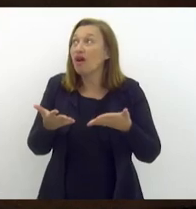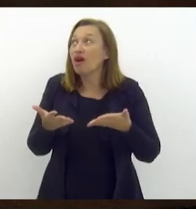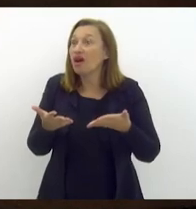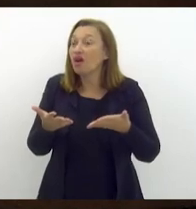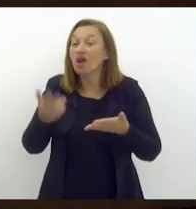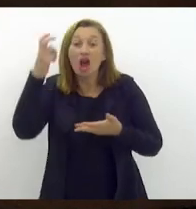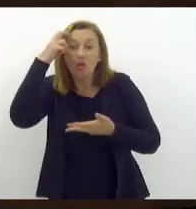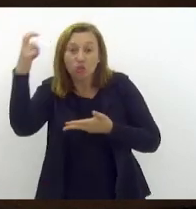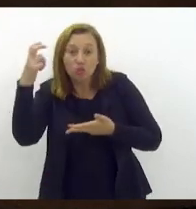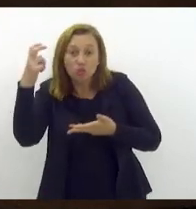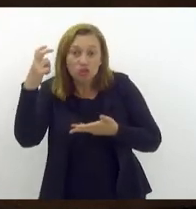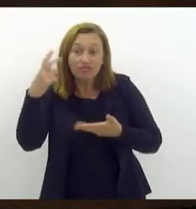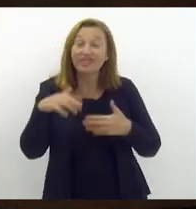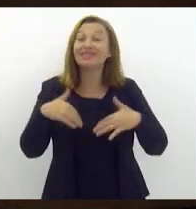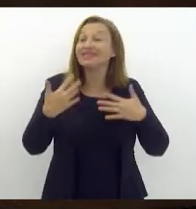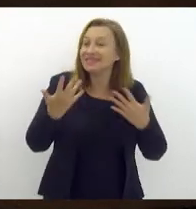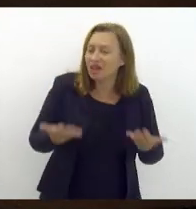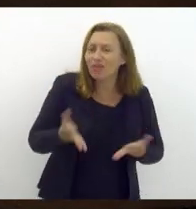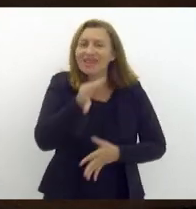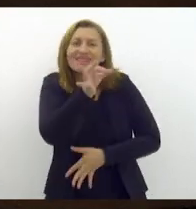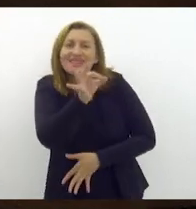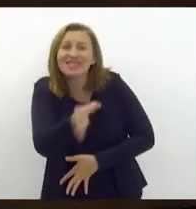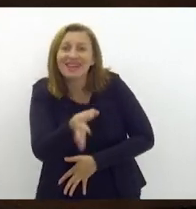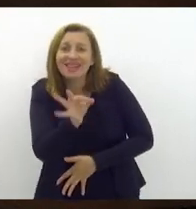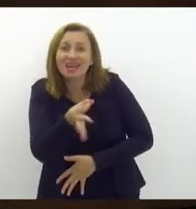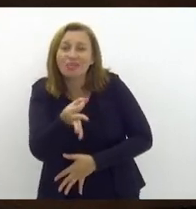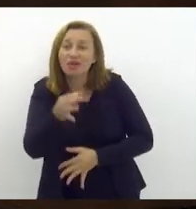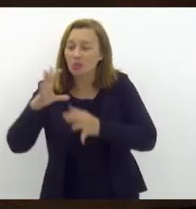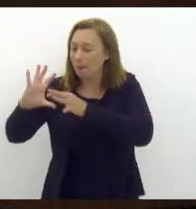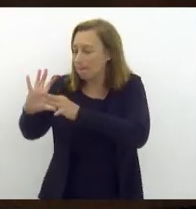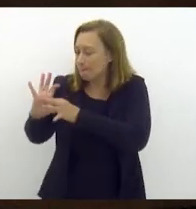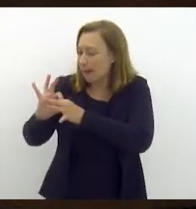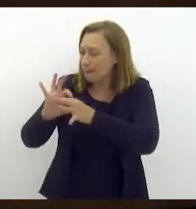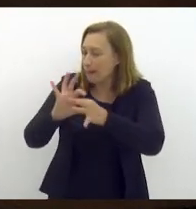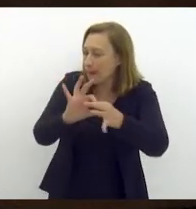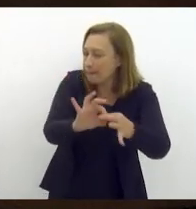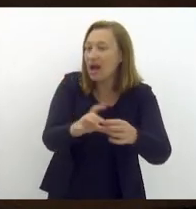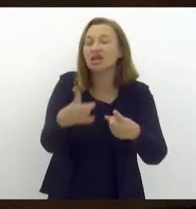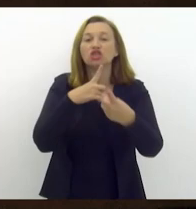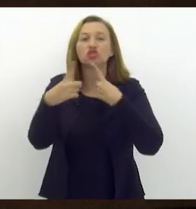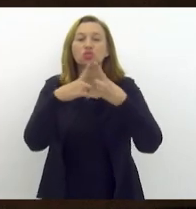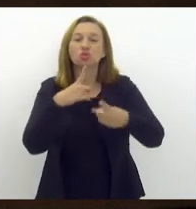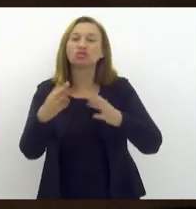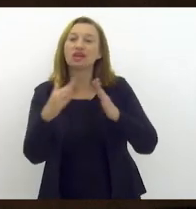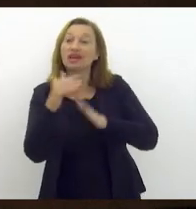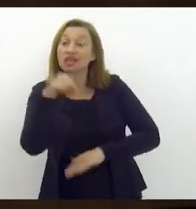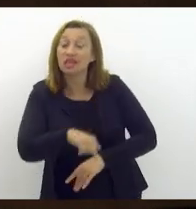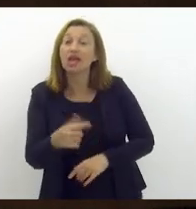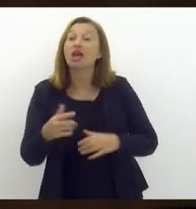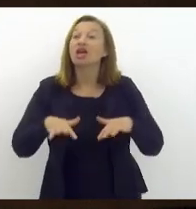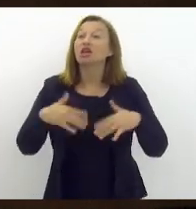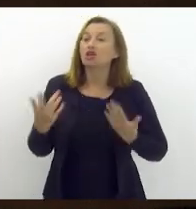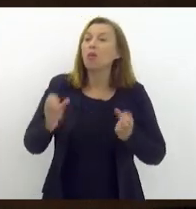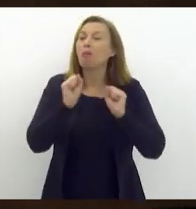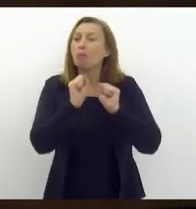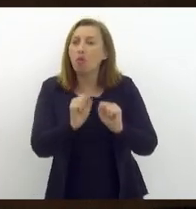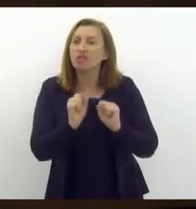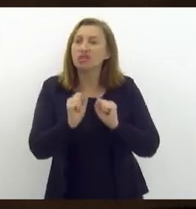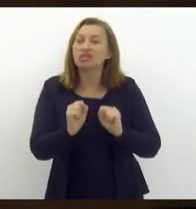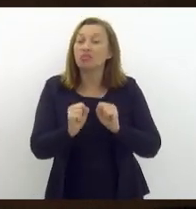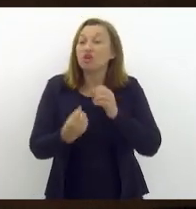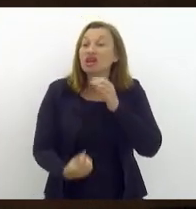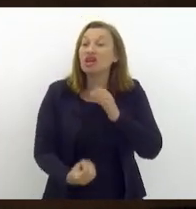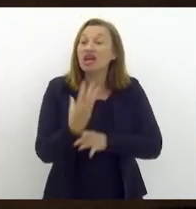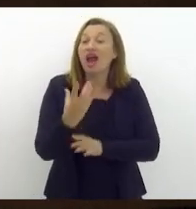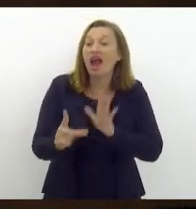à cultura? Então, é exatamente isso que eu trago em discussão nessa casa aqui, para que nós possamos